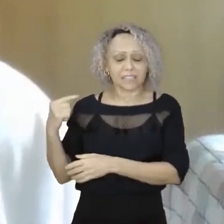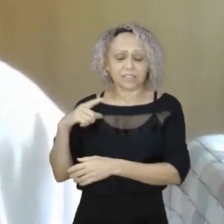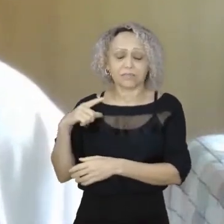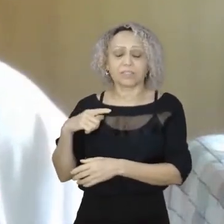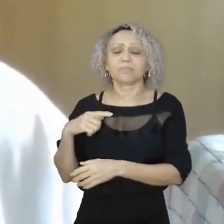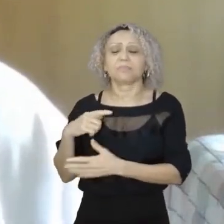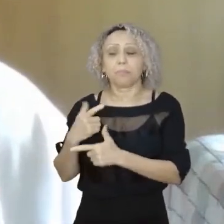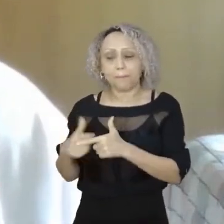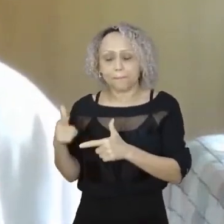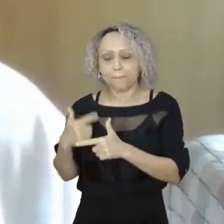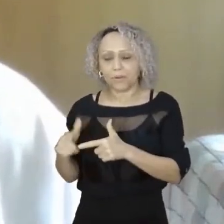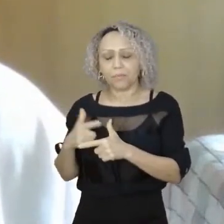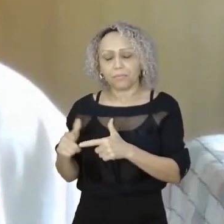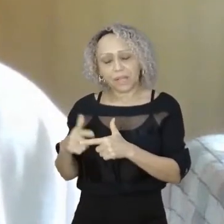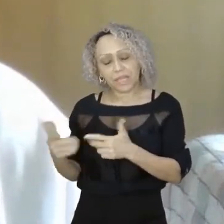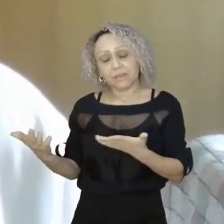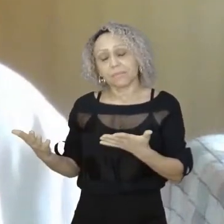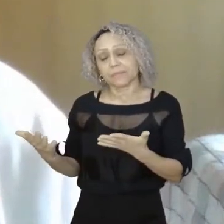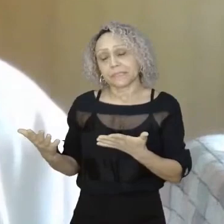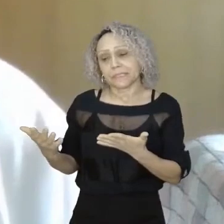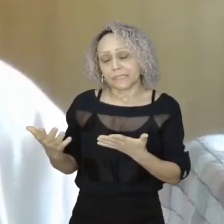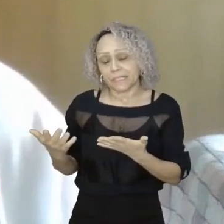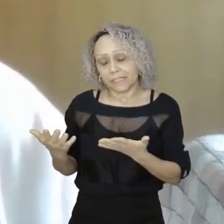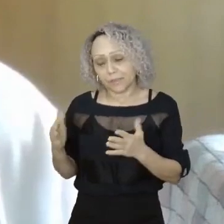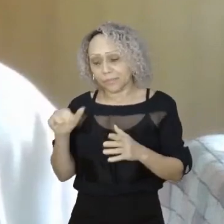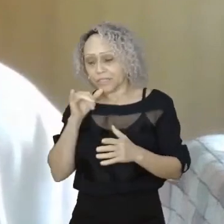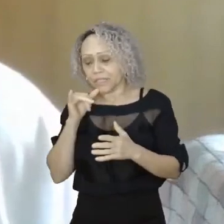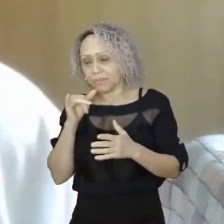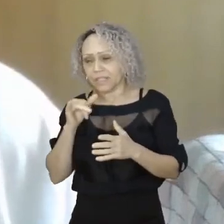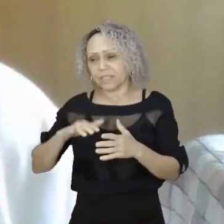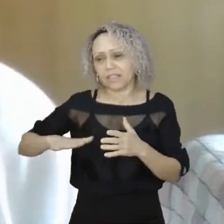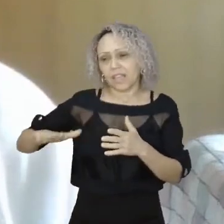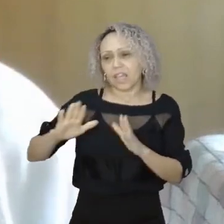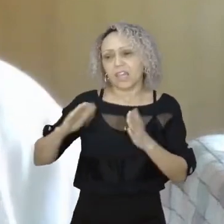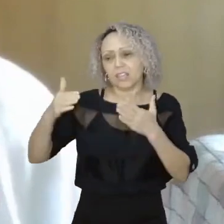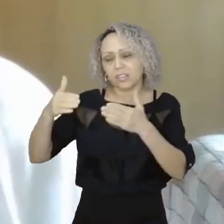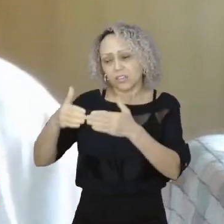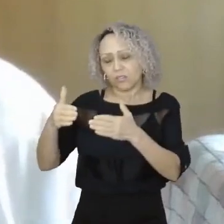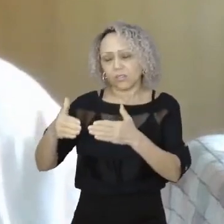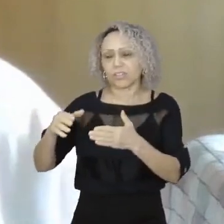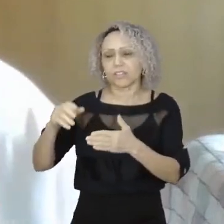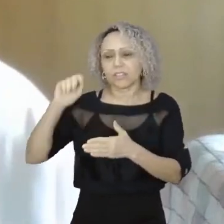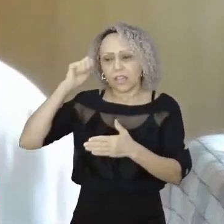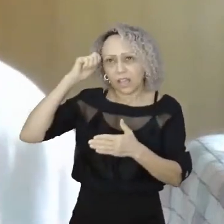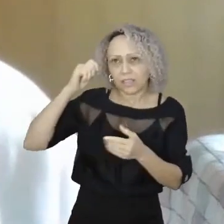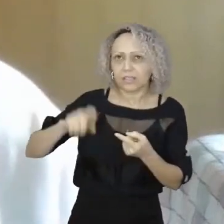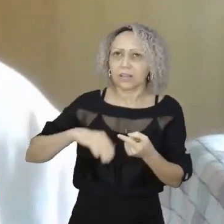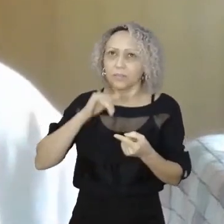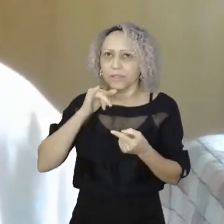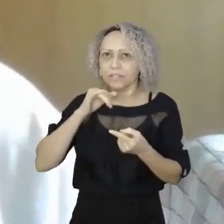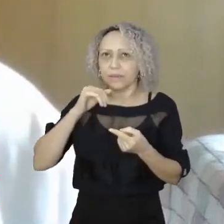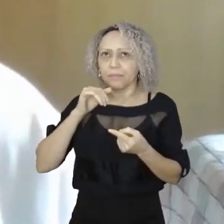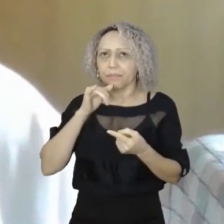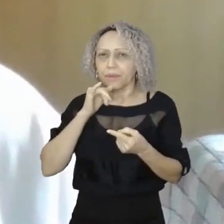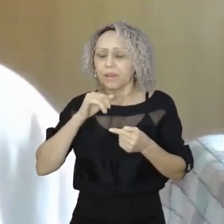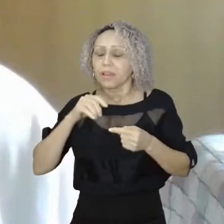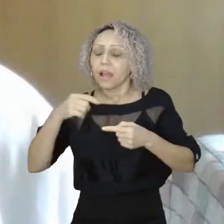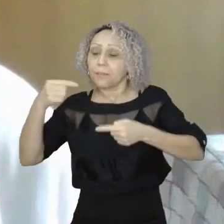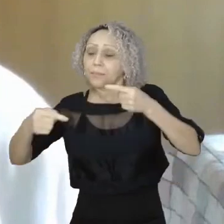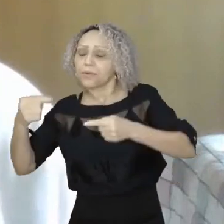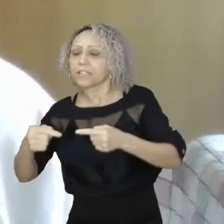Brasil, né? Seja a política de cotas, seja a política de reconhecimento das